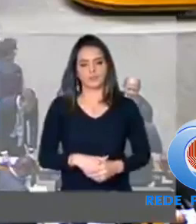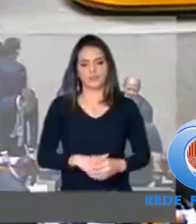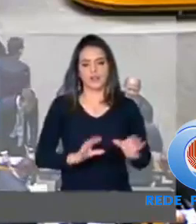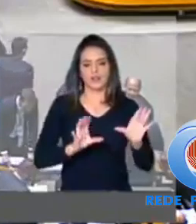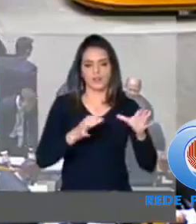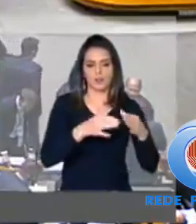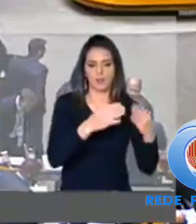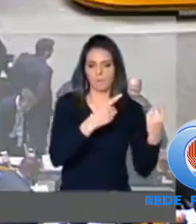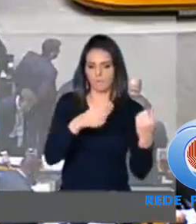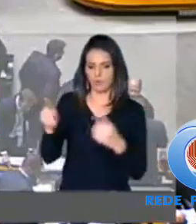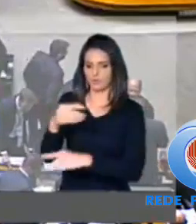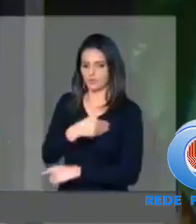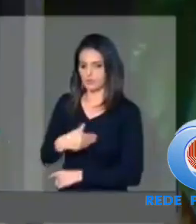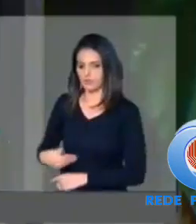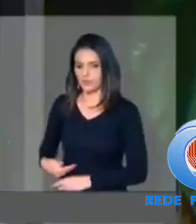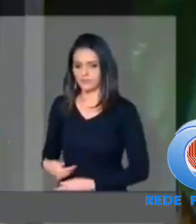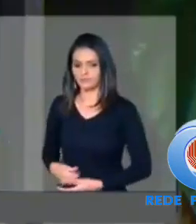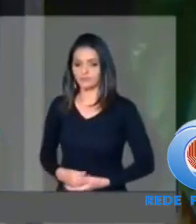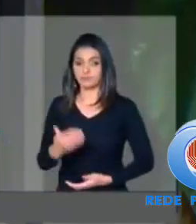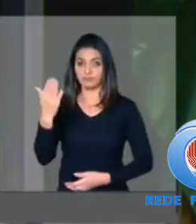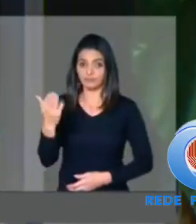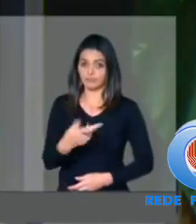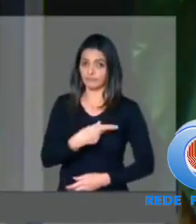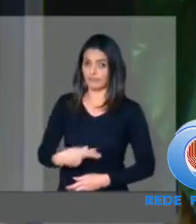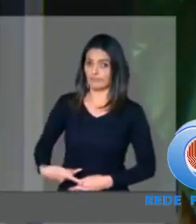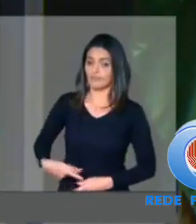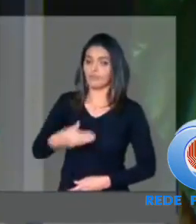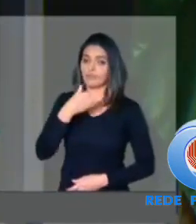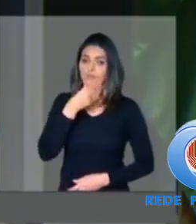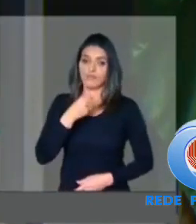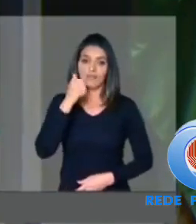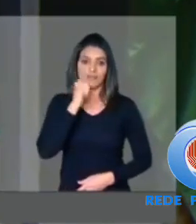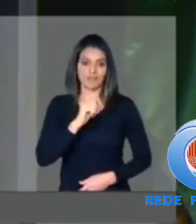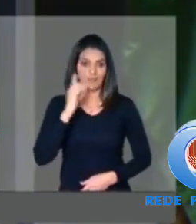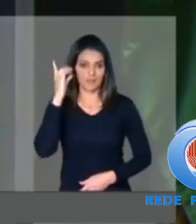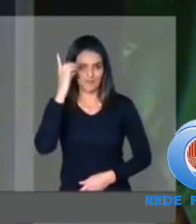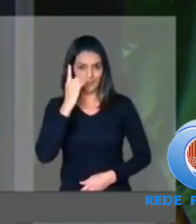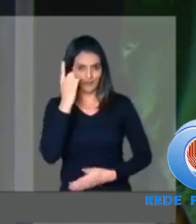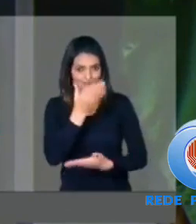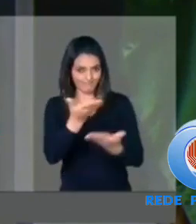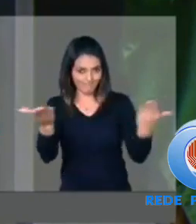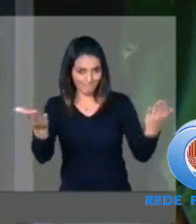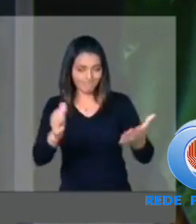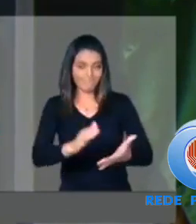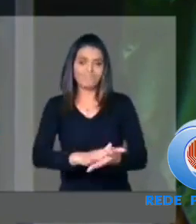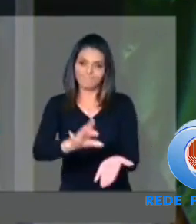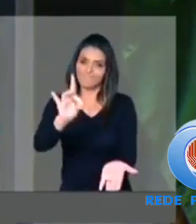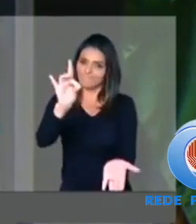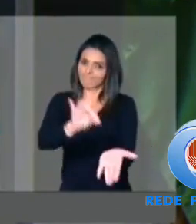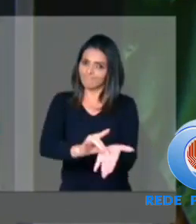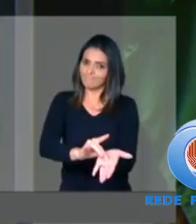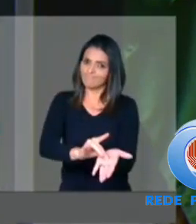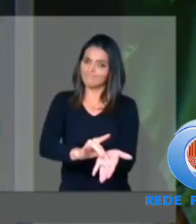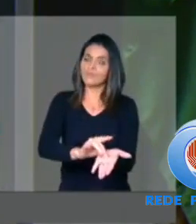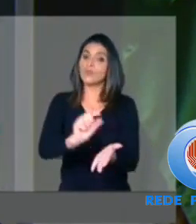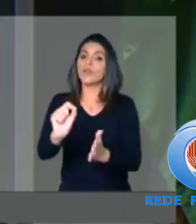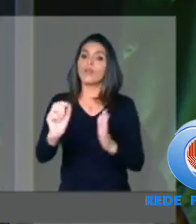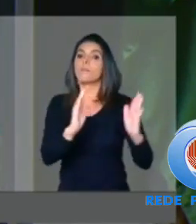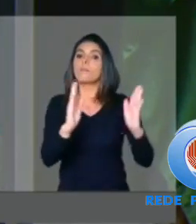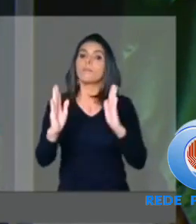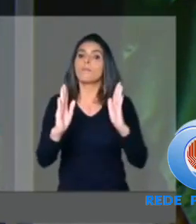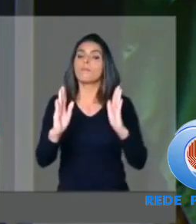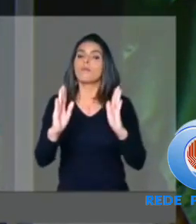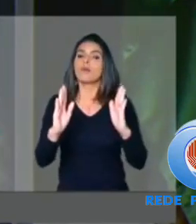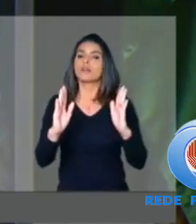Oposição. Senhor presidente, senhoras e senhores parlamentares, de fato, no difícil